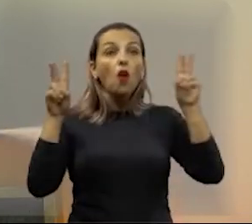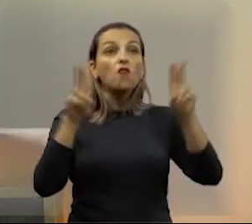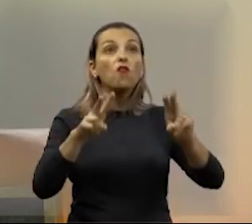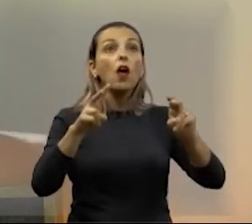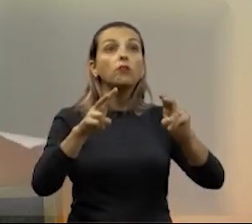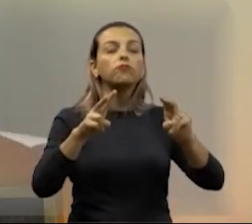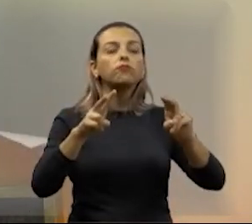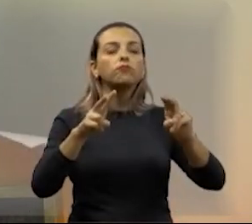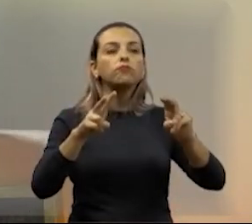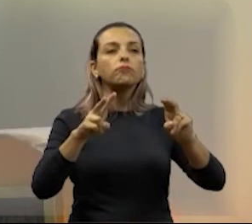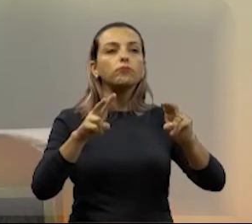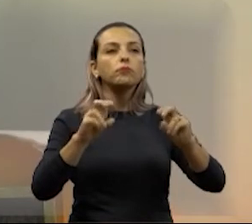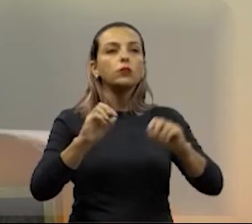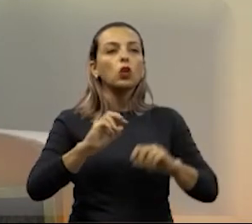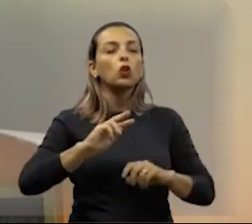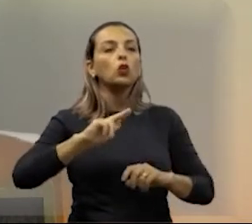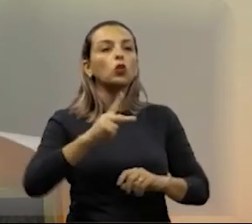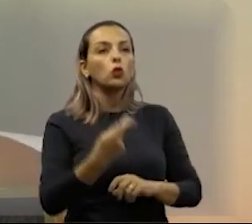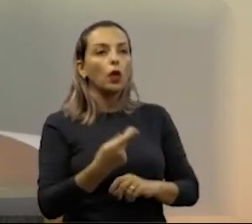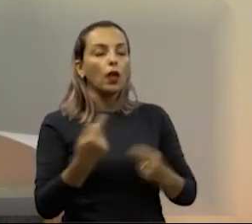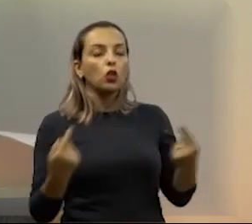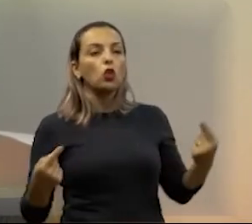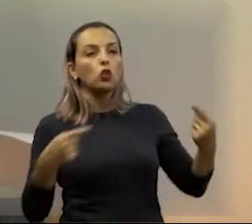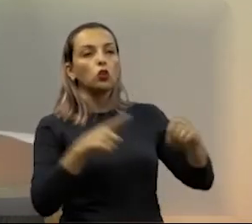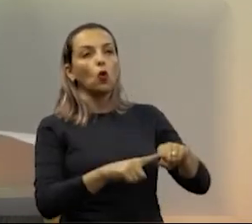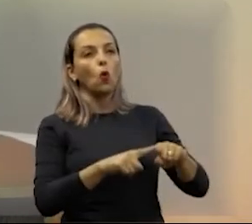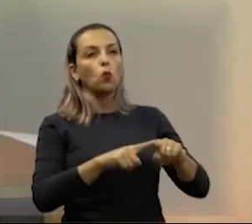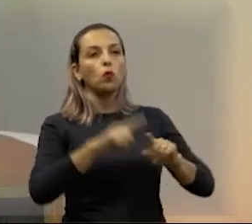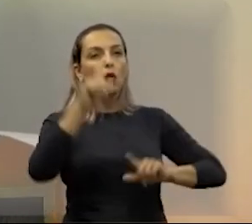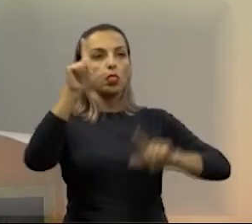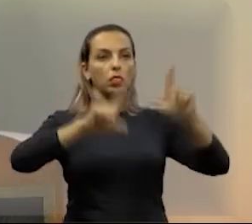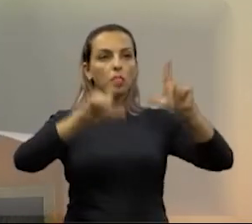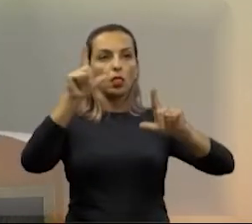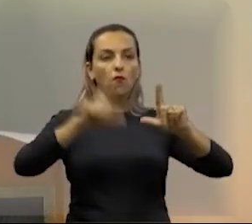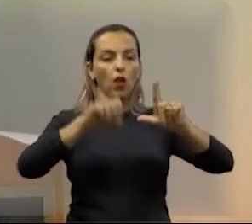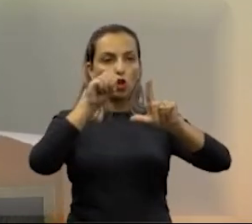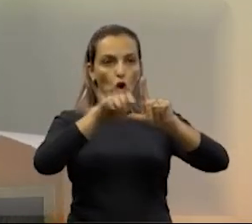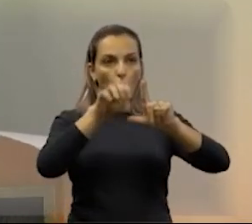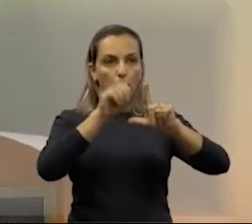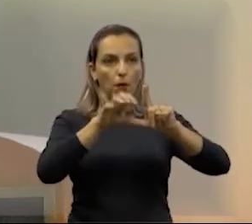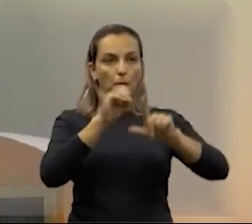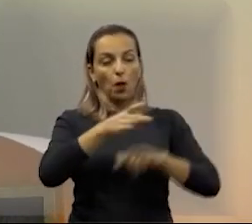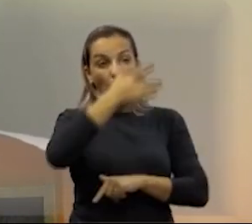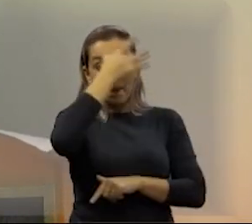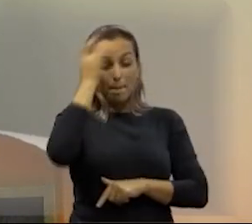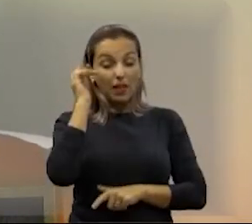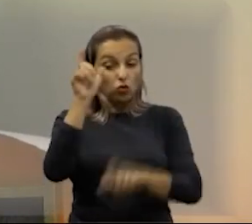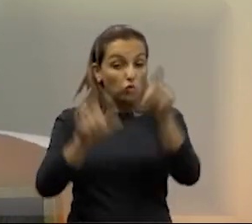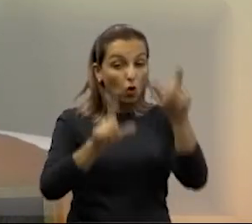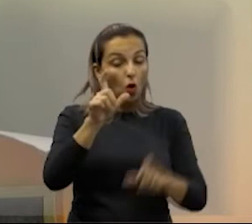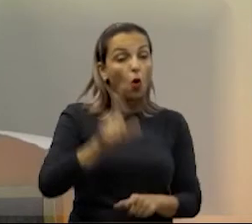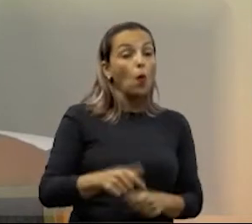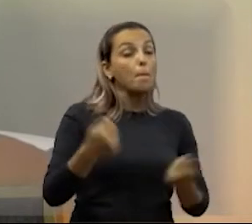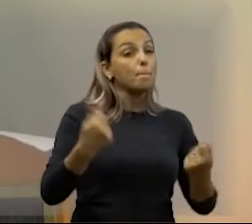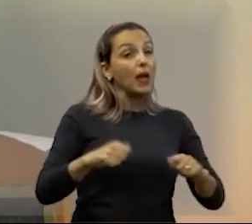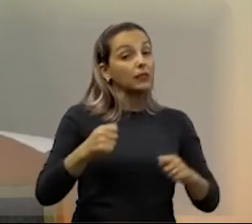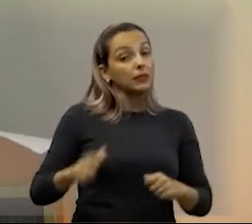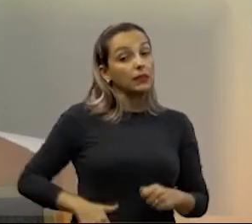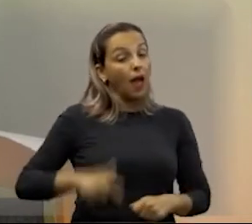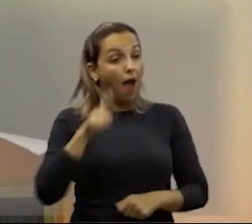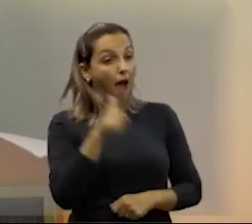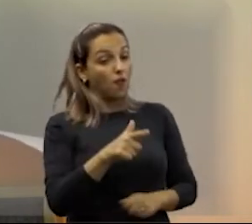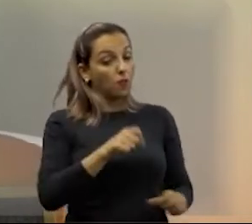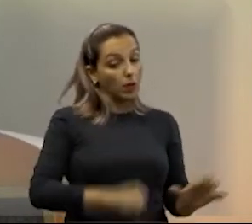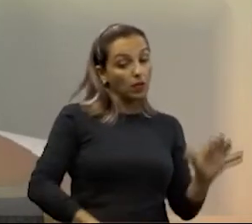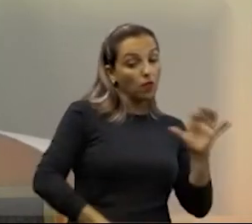invés de assistir a Rede Globo. Penso que todo cidadão de bem deve ter a sua arma para se defender. A sua família, a sua